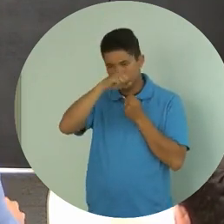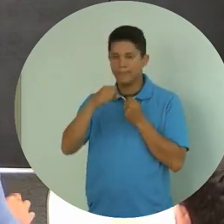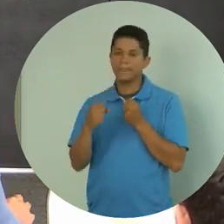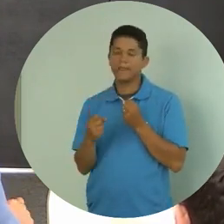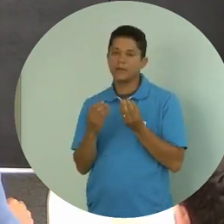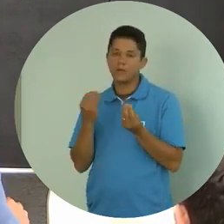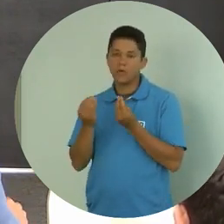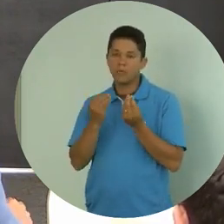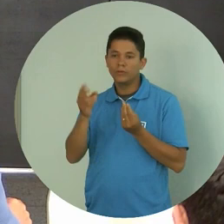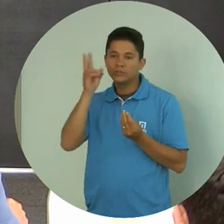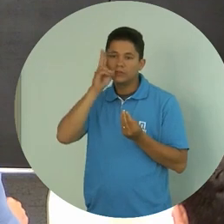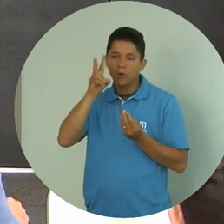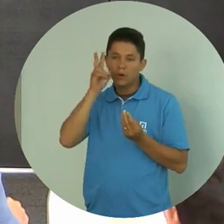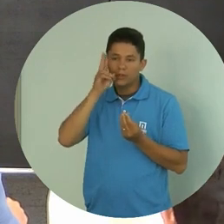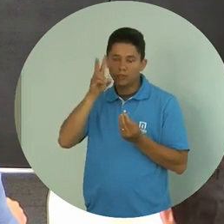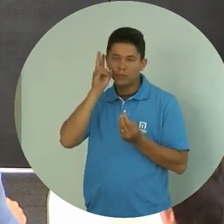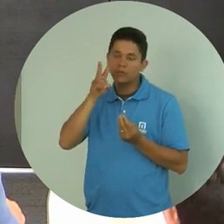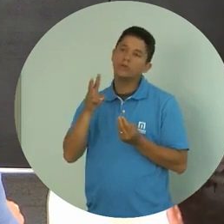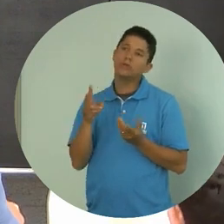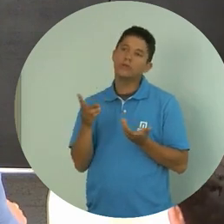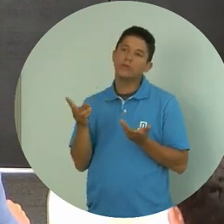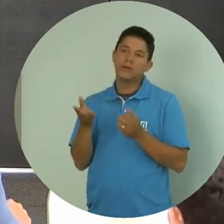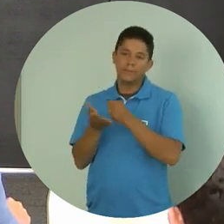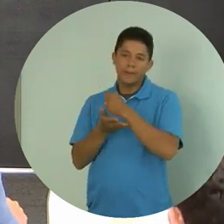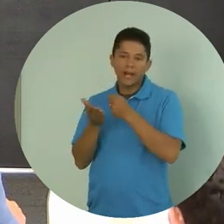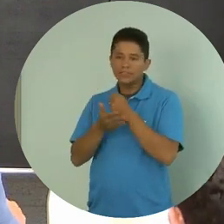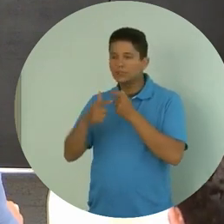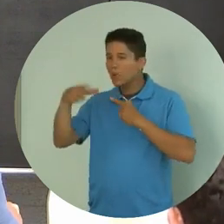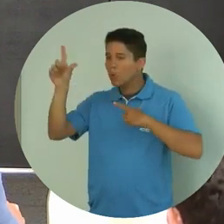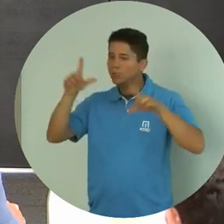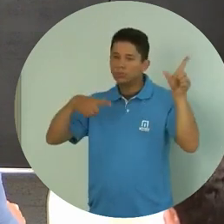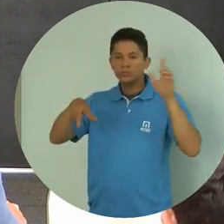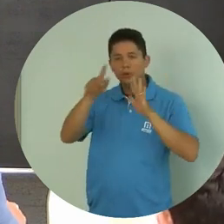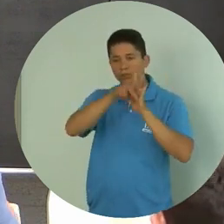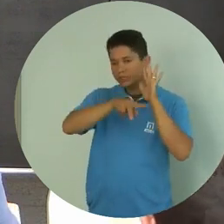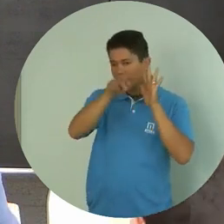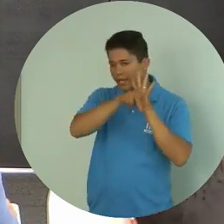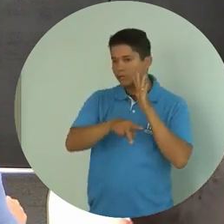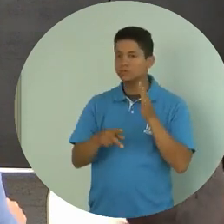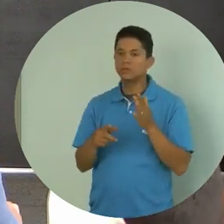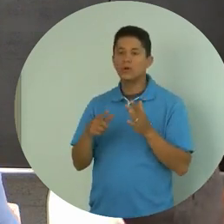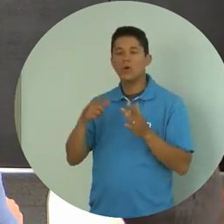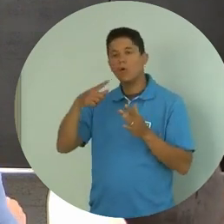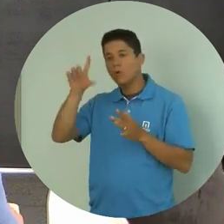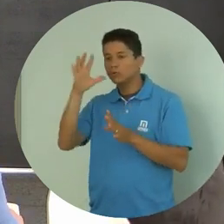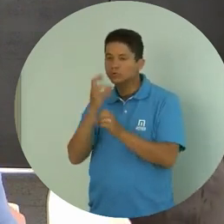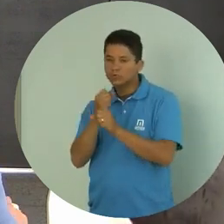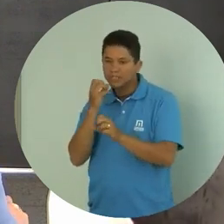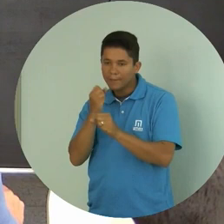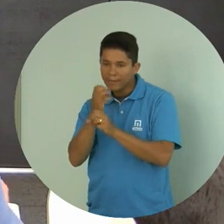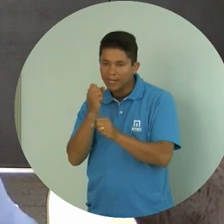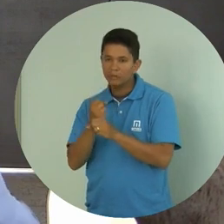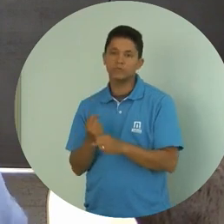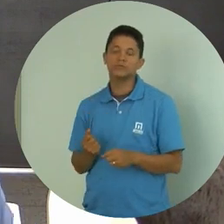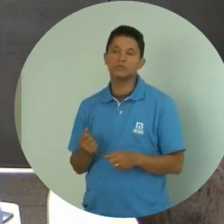como histórico, e como base para outros projetos, base para outros orçamentos e tal. Então, toda a parte